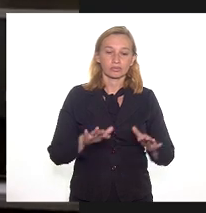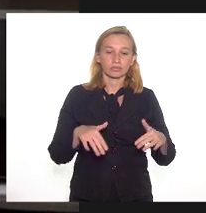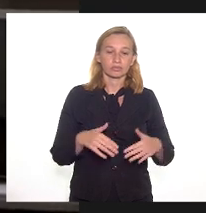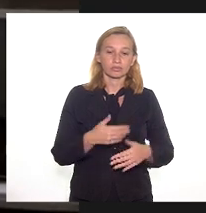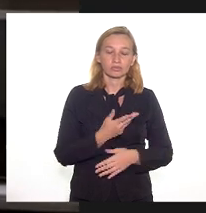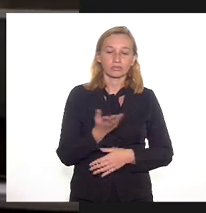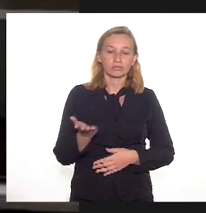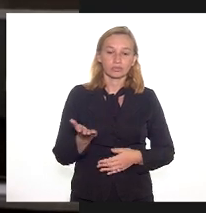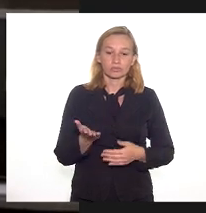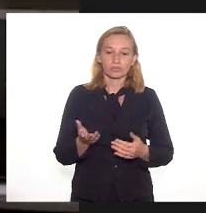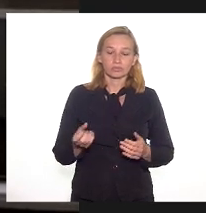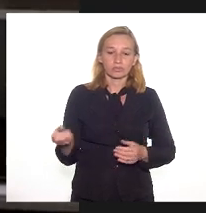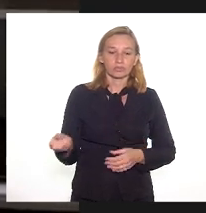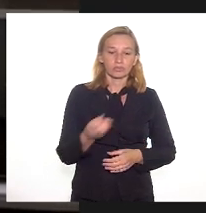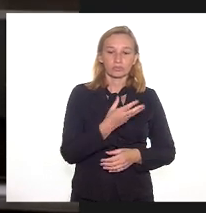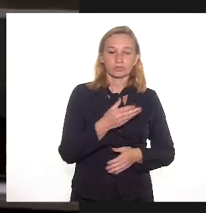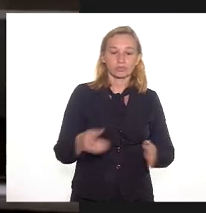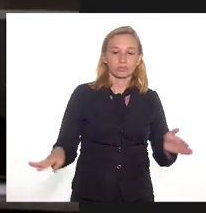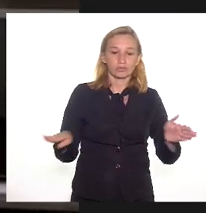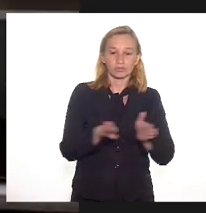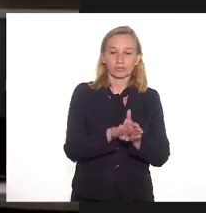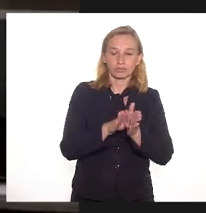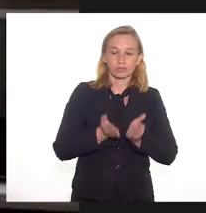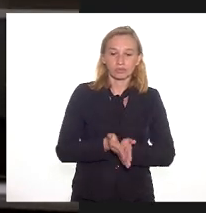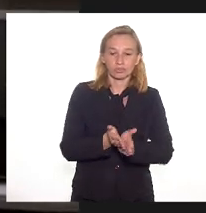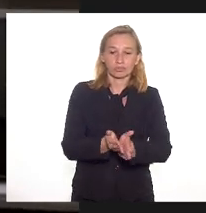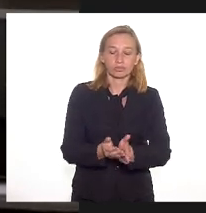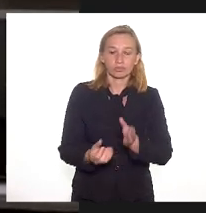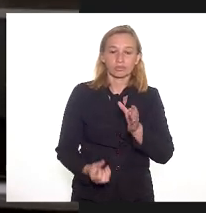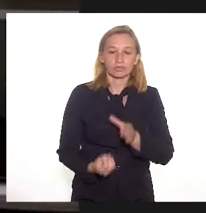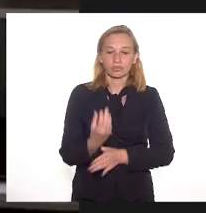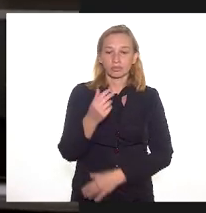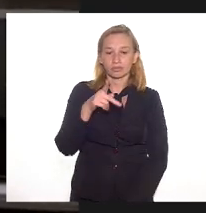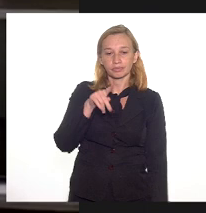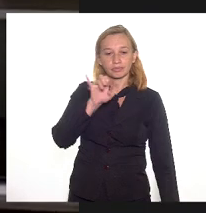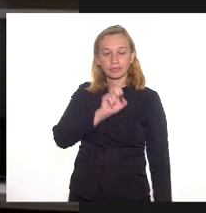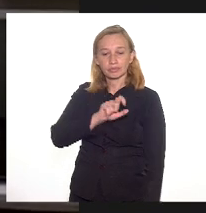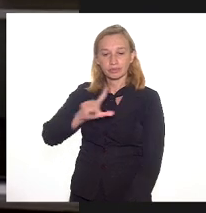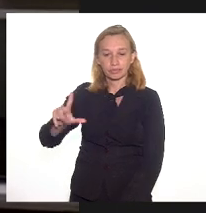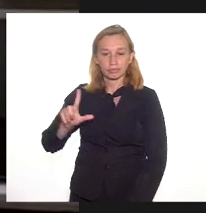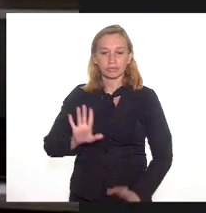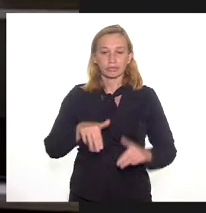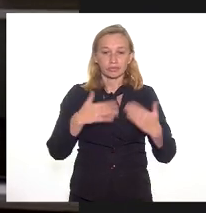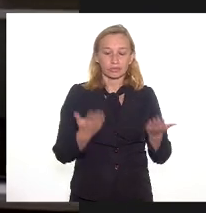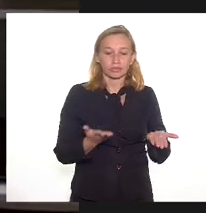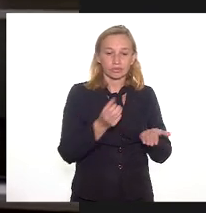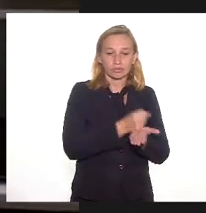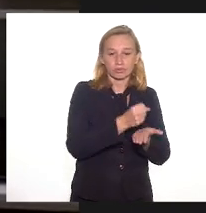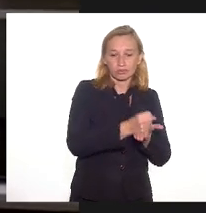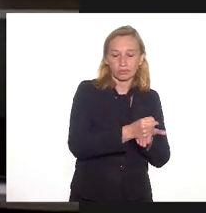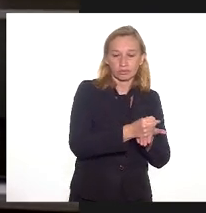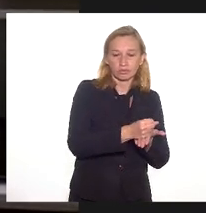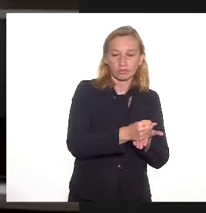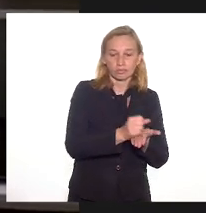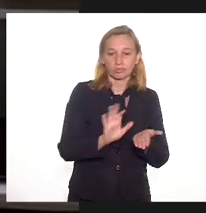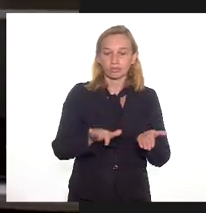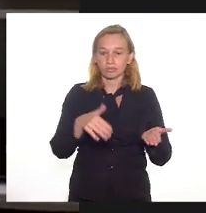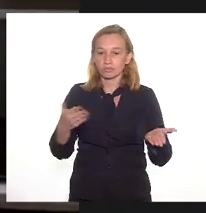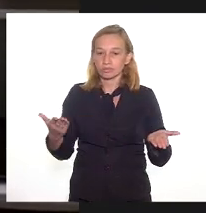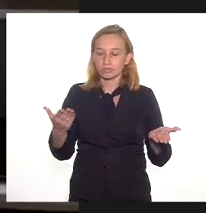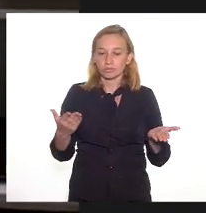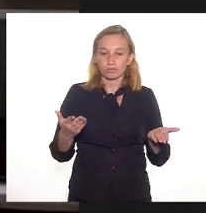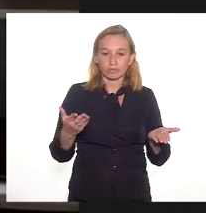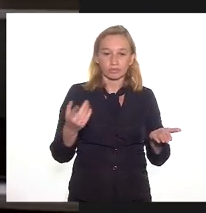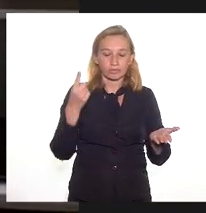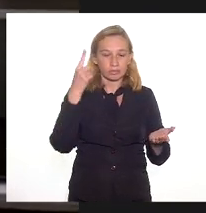as novas plataformas a instalar no pré-sal? Quais estão sendo contratadas e qual a